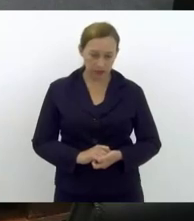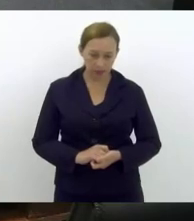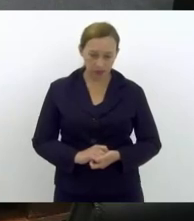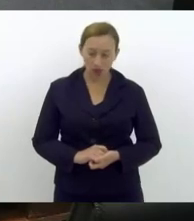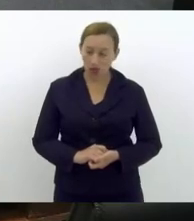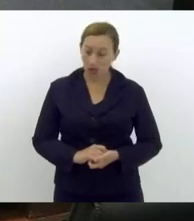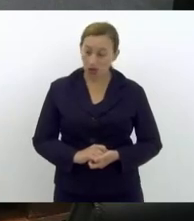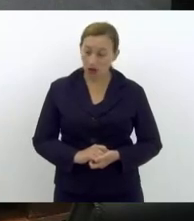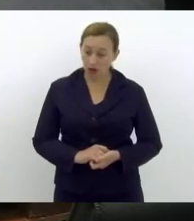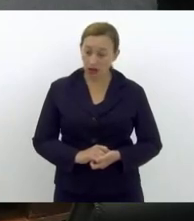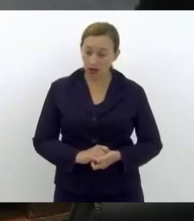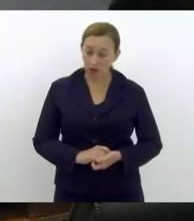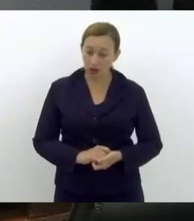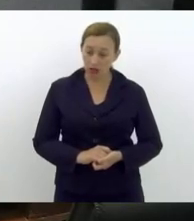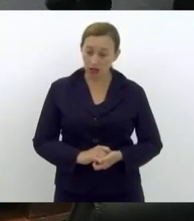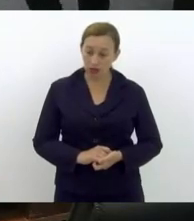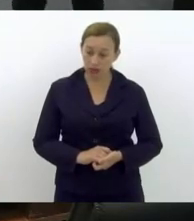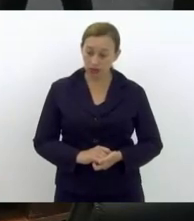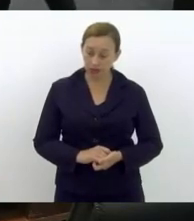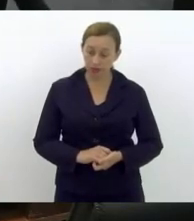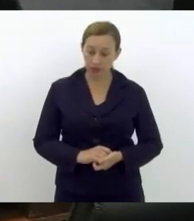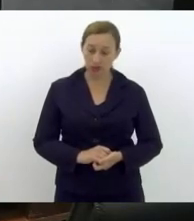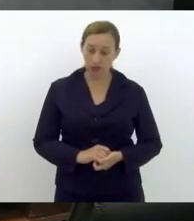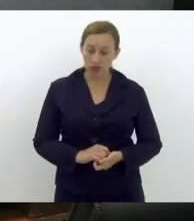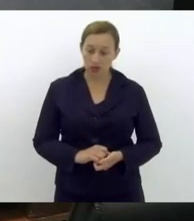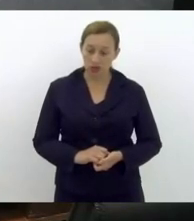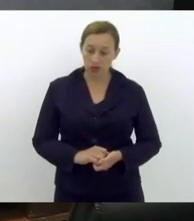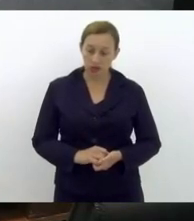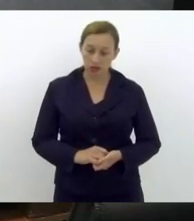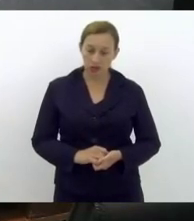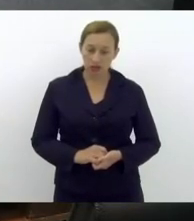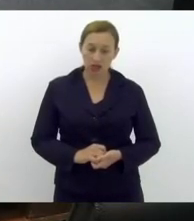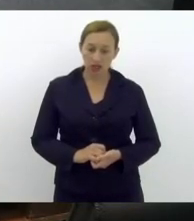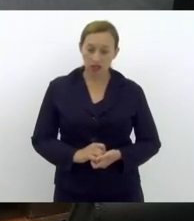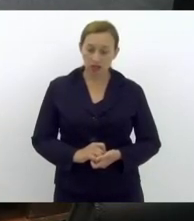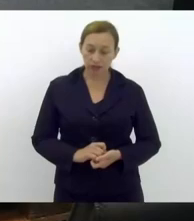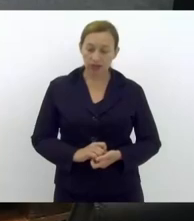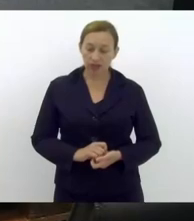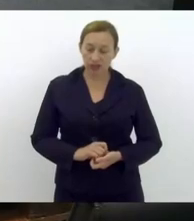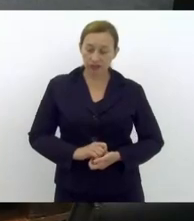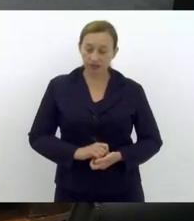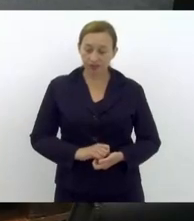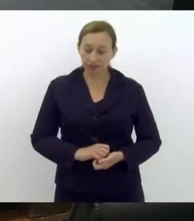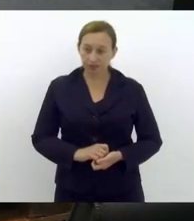É, a presidência procederá à primeira